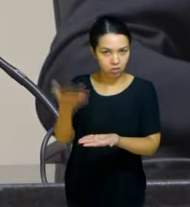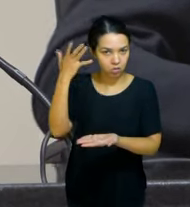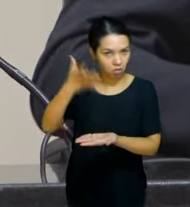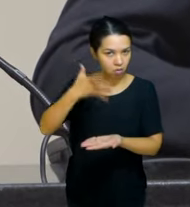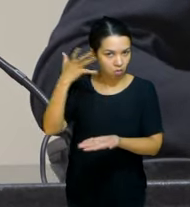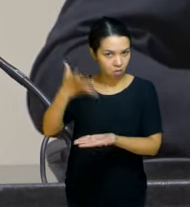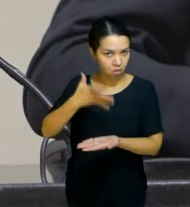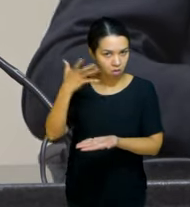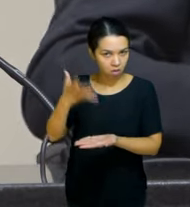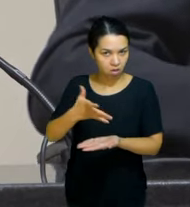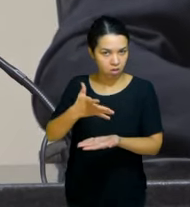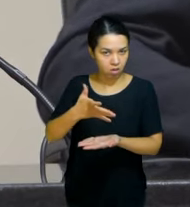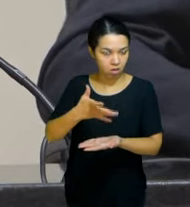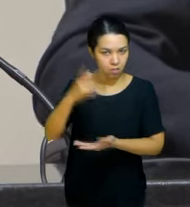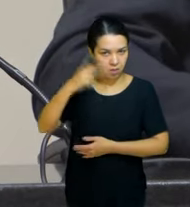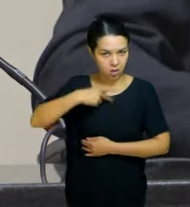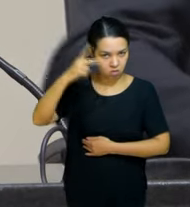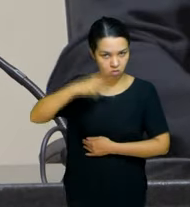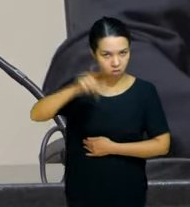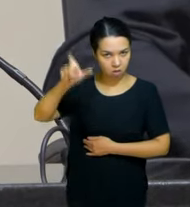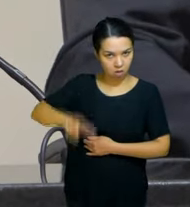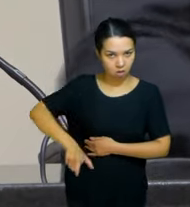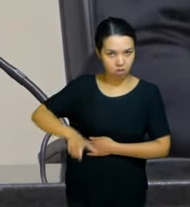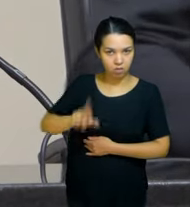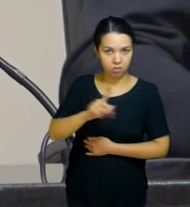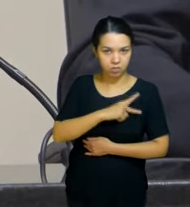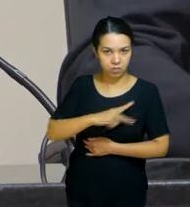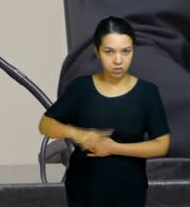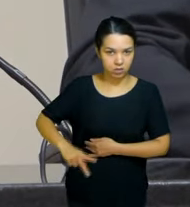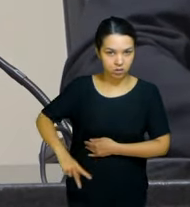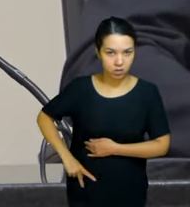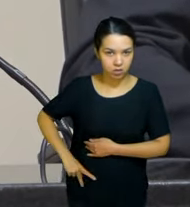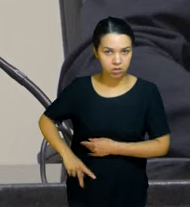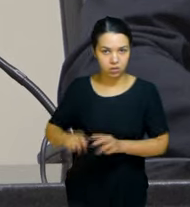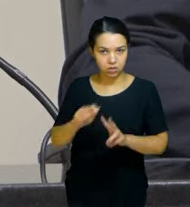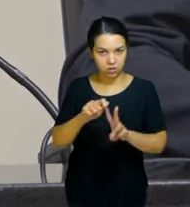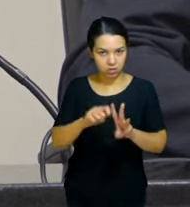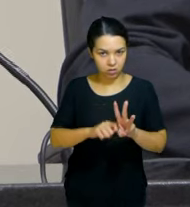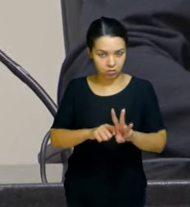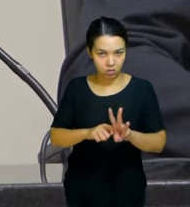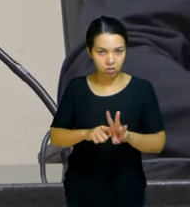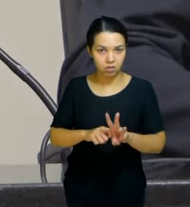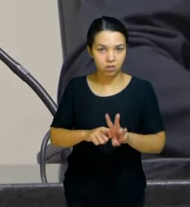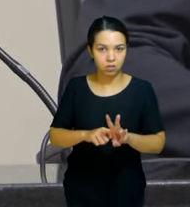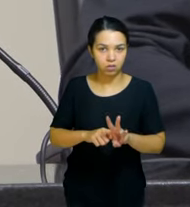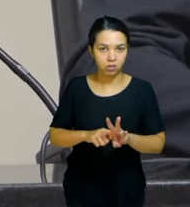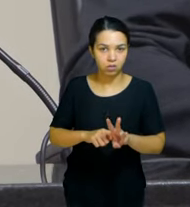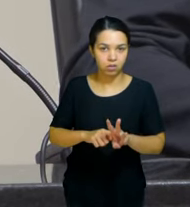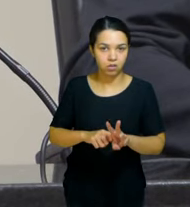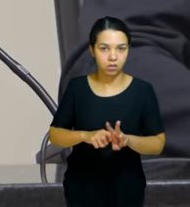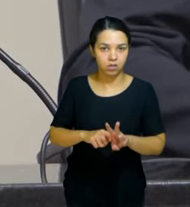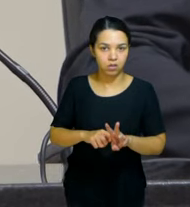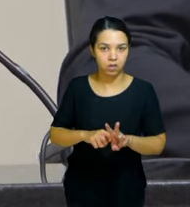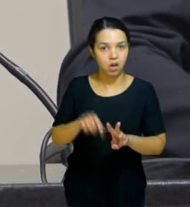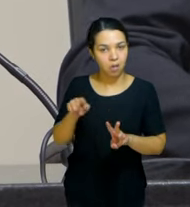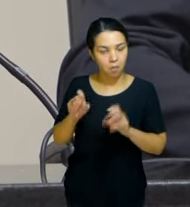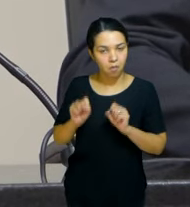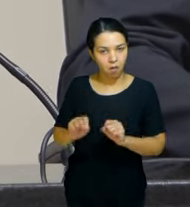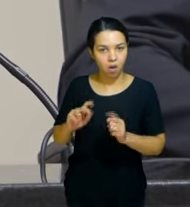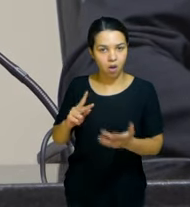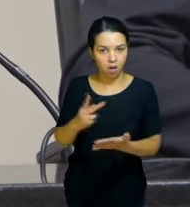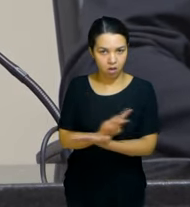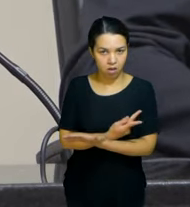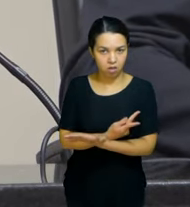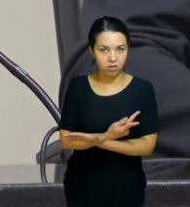pode pessoalizar. O presidente está 3 meses. Acredito que tenha errado nos